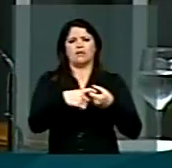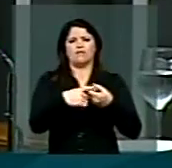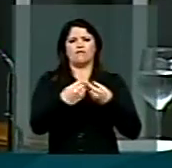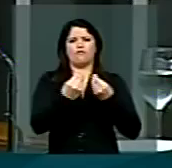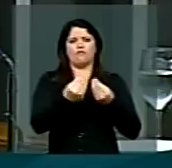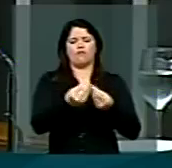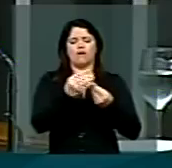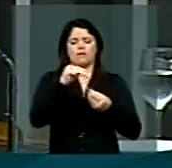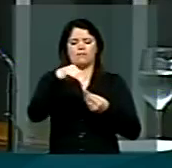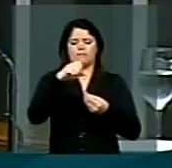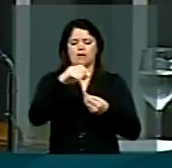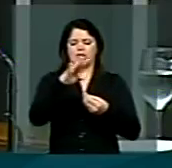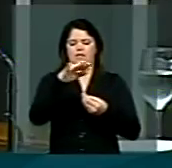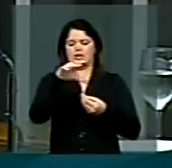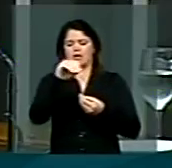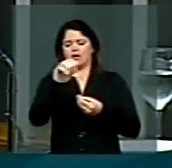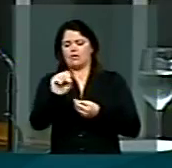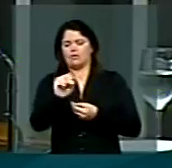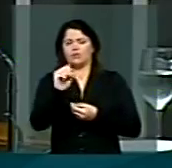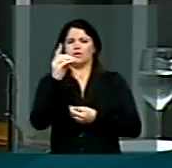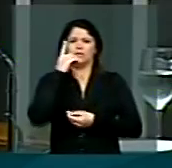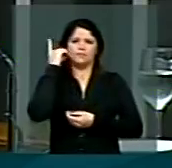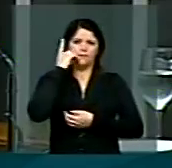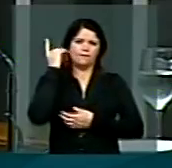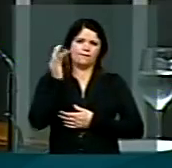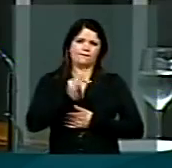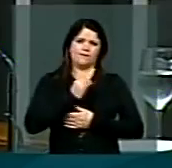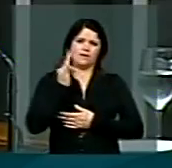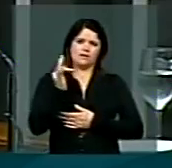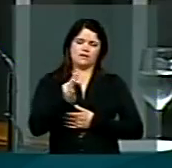devolver-lhes os mandatos de deputados federais